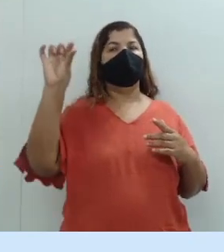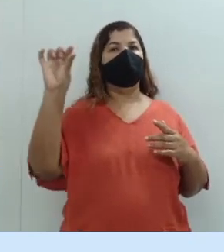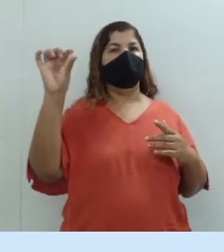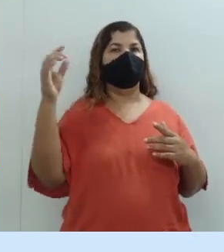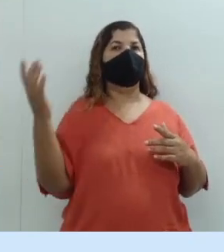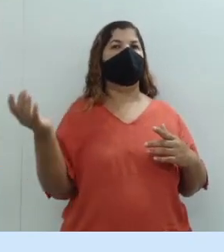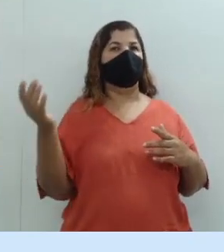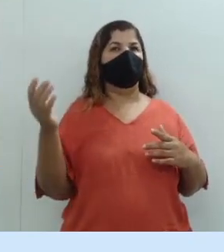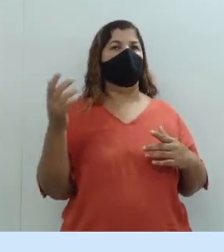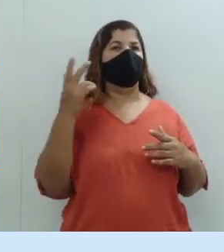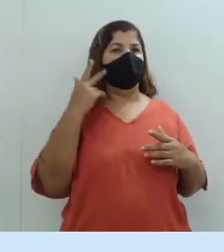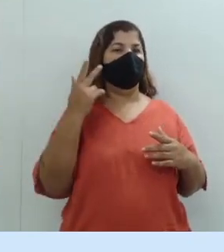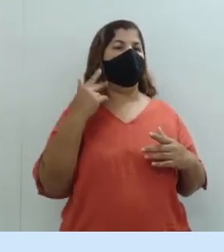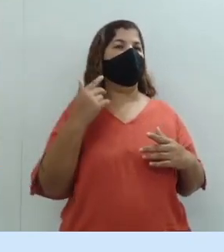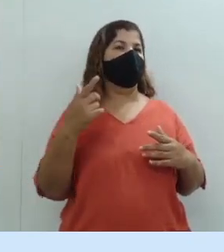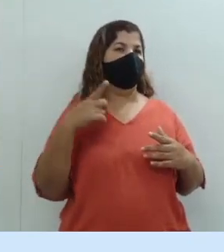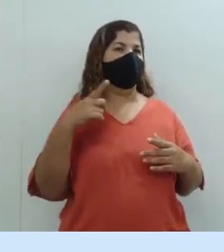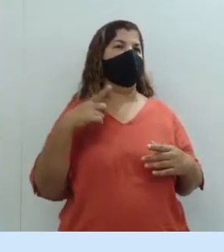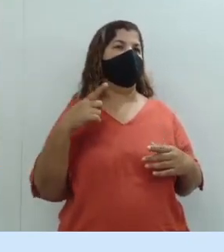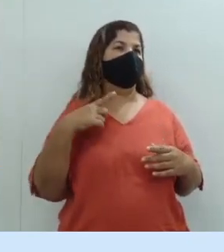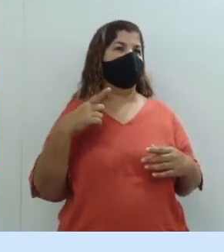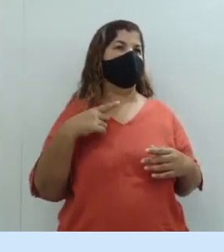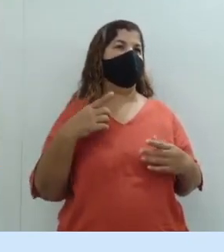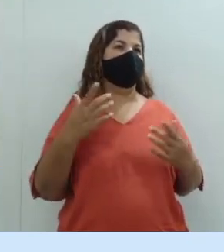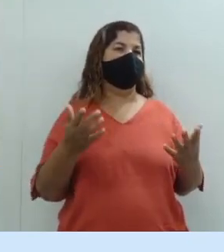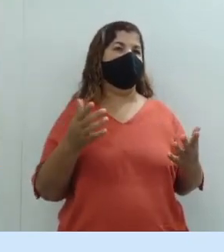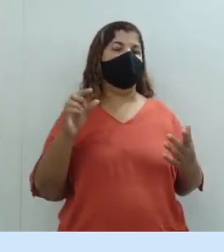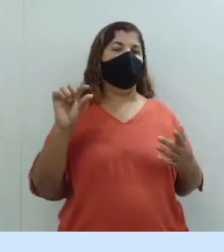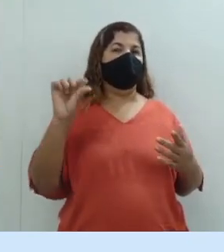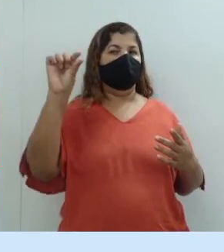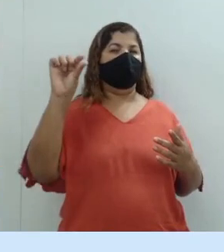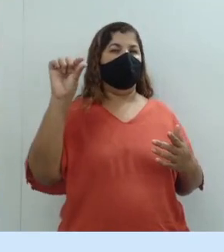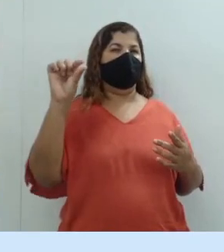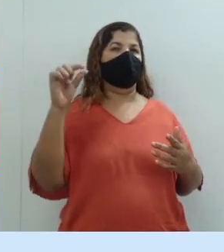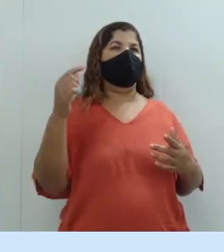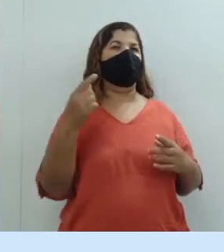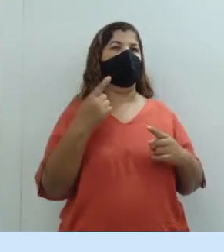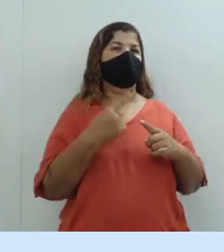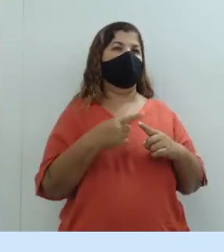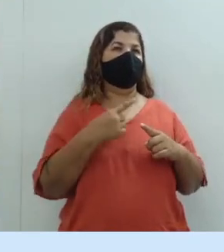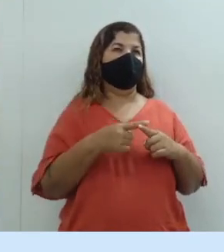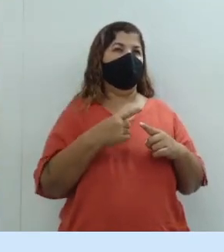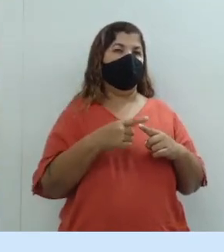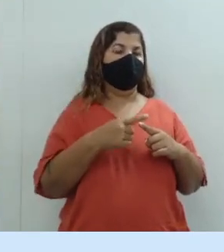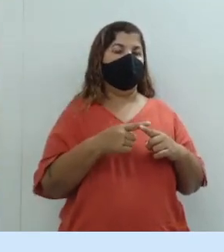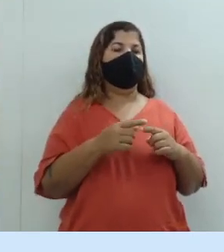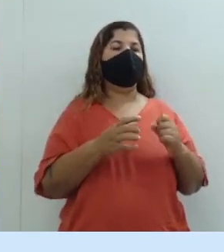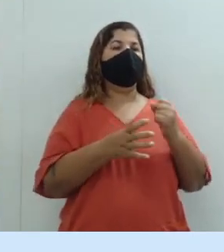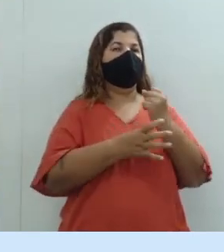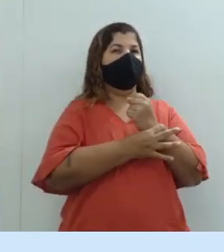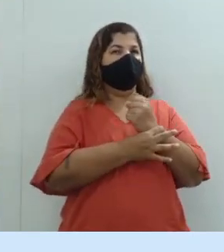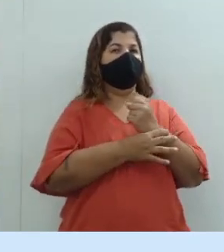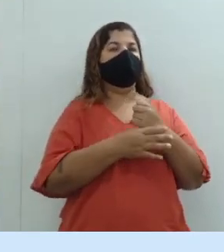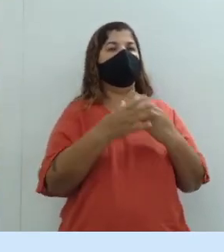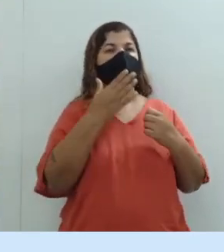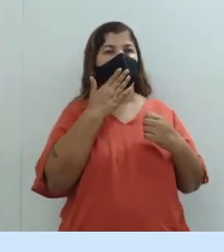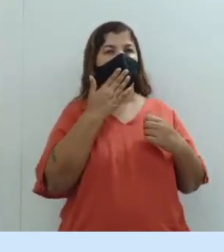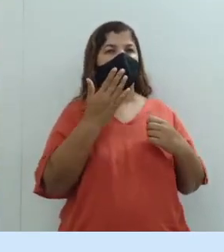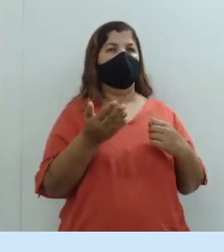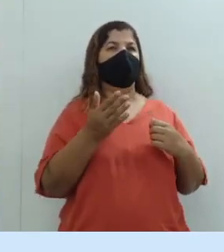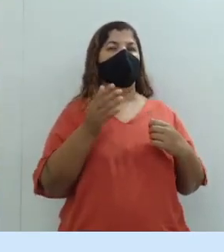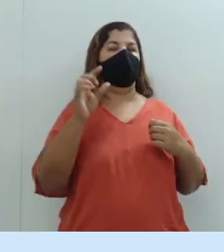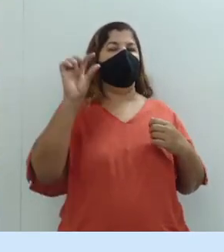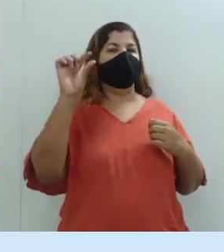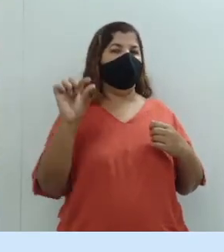desarmou. Então é muito comum a gente ouvir isso, né? Quando o disjuntor desarma, foi porque ele, como medida de segurança, ele preferiu desarmar para